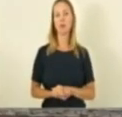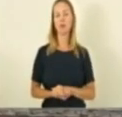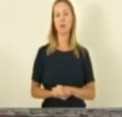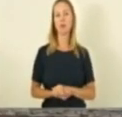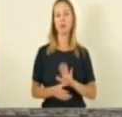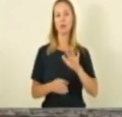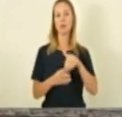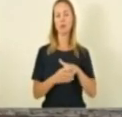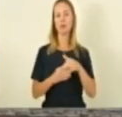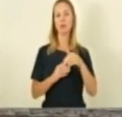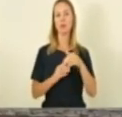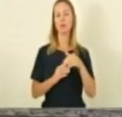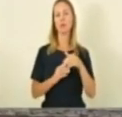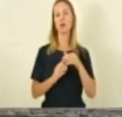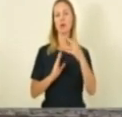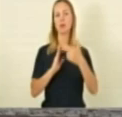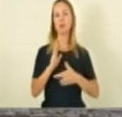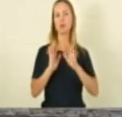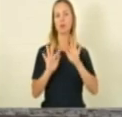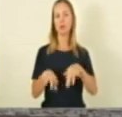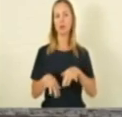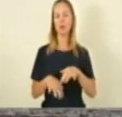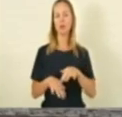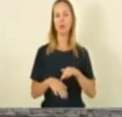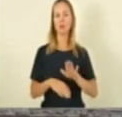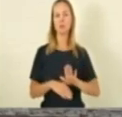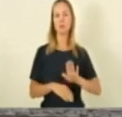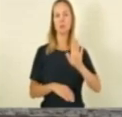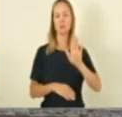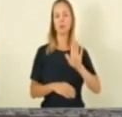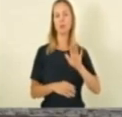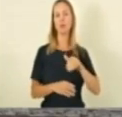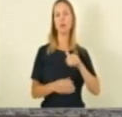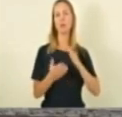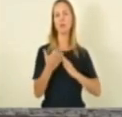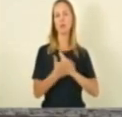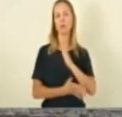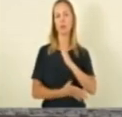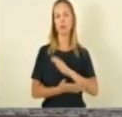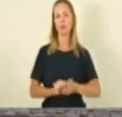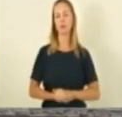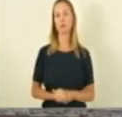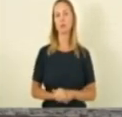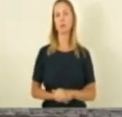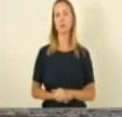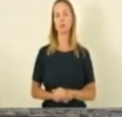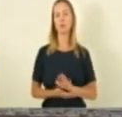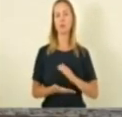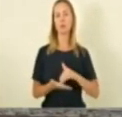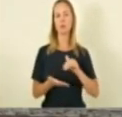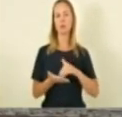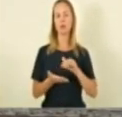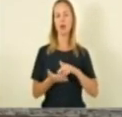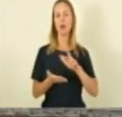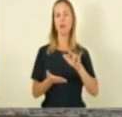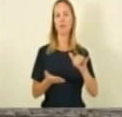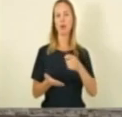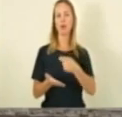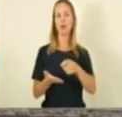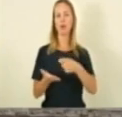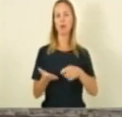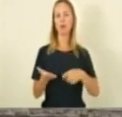Os deputados que aprovam permanentes como estão, os contrários se manifestam. Aprovado. A Secretaria para Extração